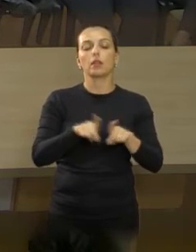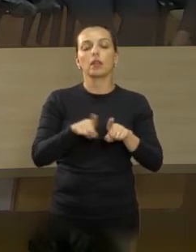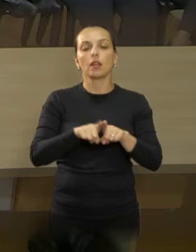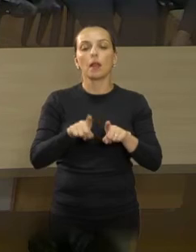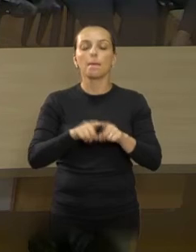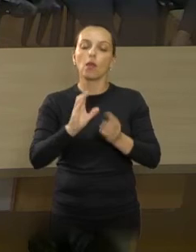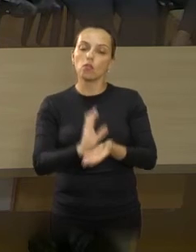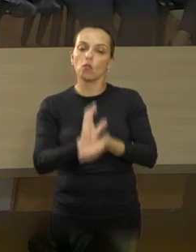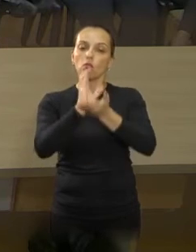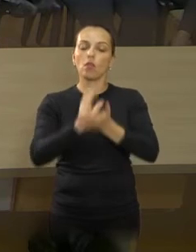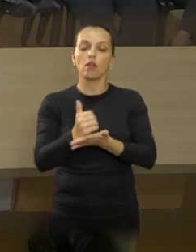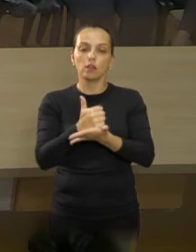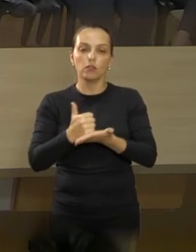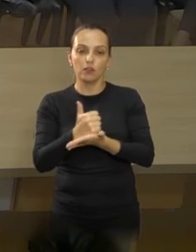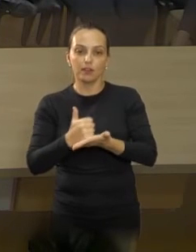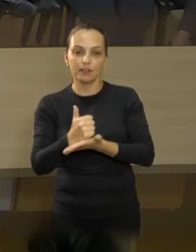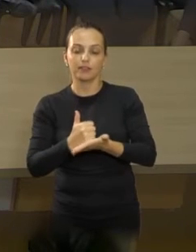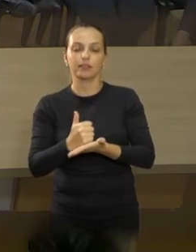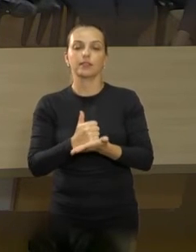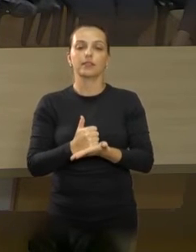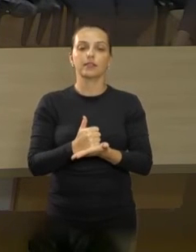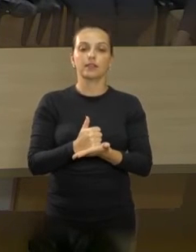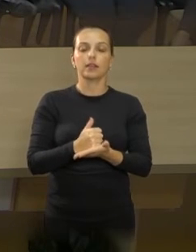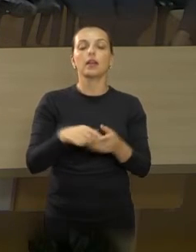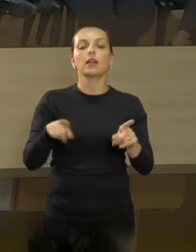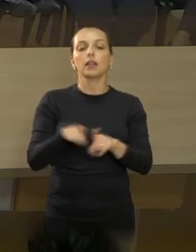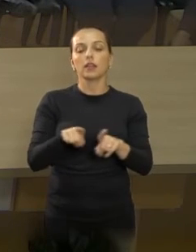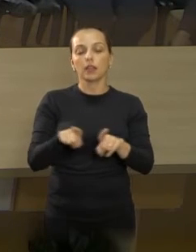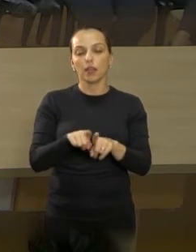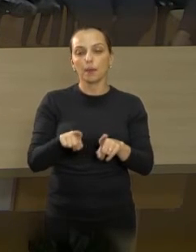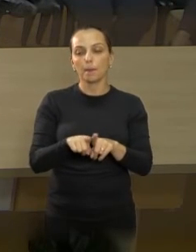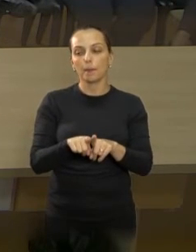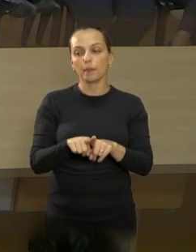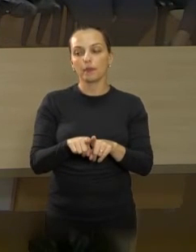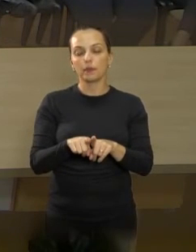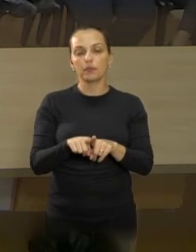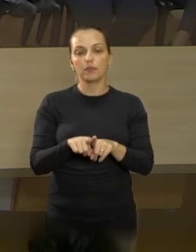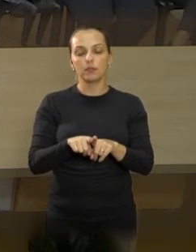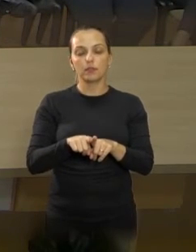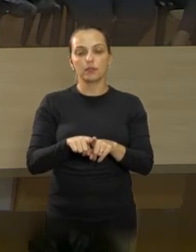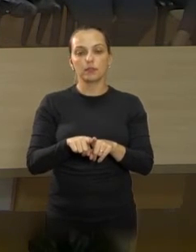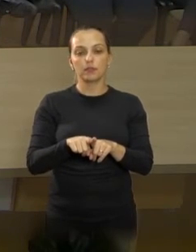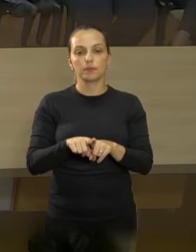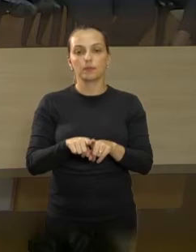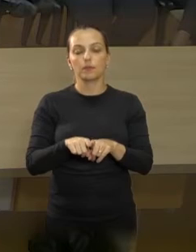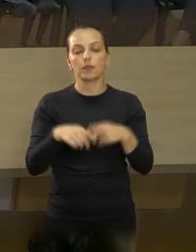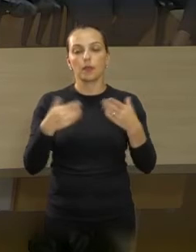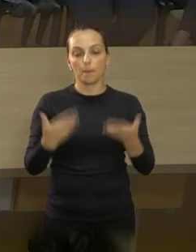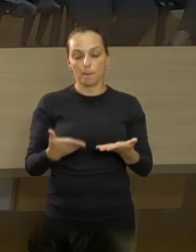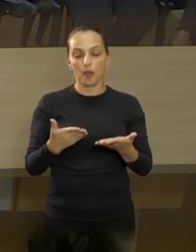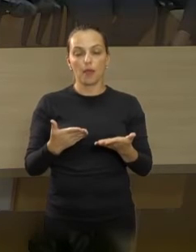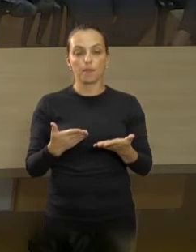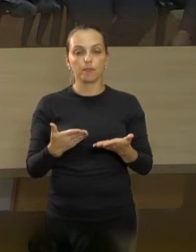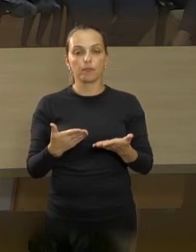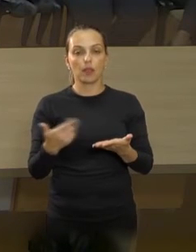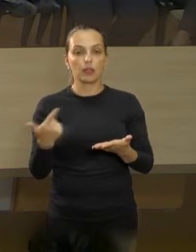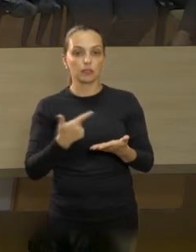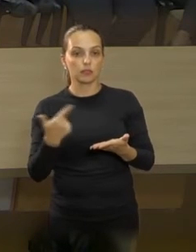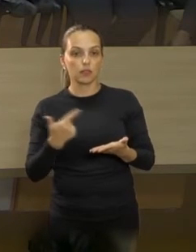seccional da Araraquara, meu irmão farmacêutico também, Evandro Yachuda, a vice-diretora da Faculdade de Farmácia,